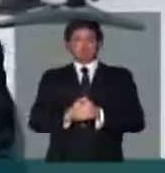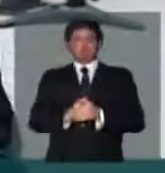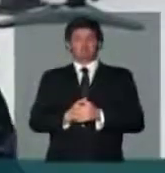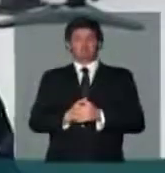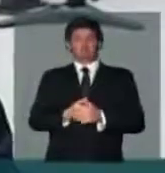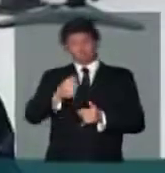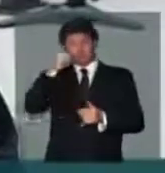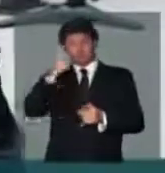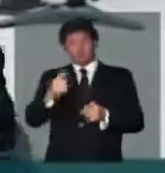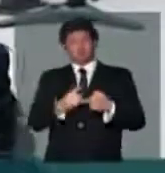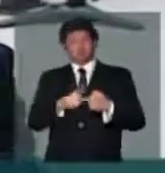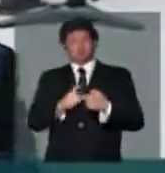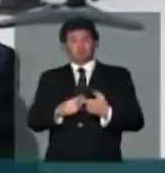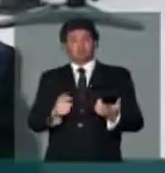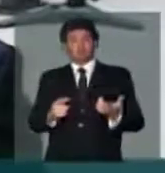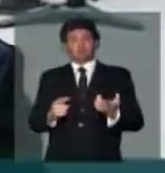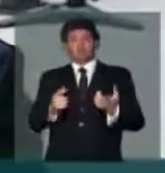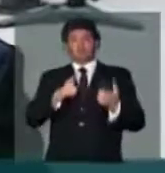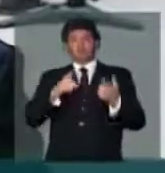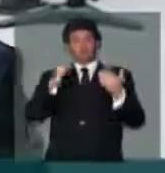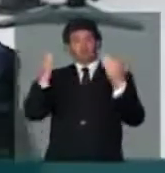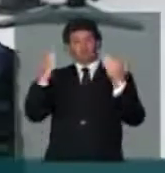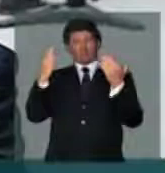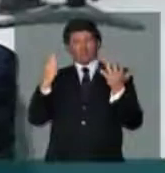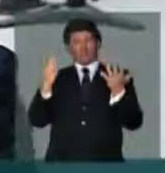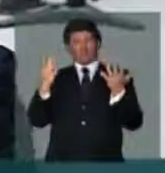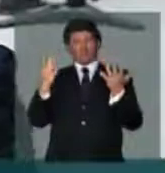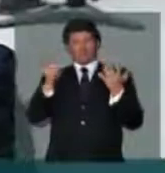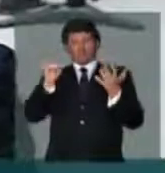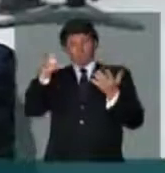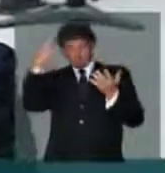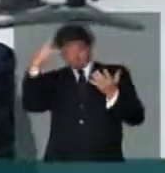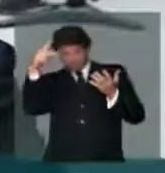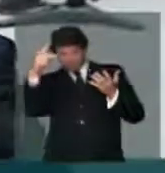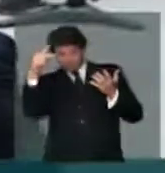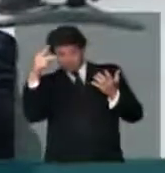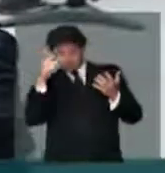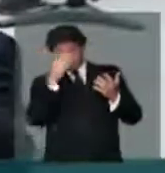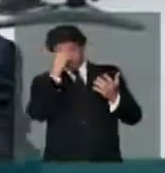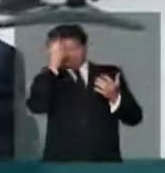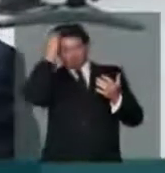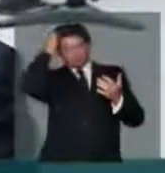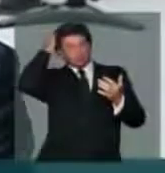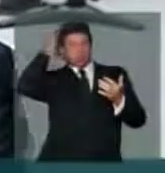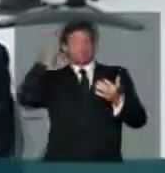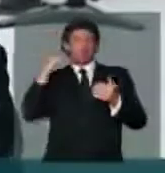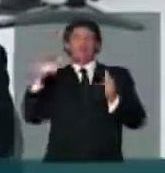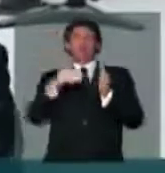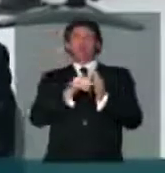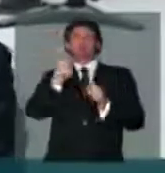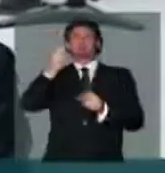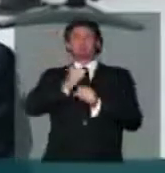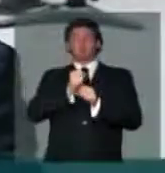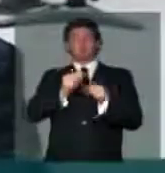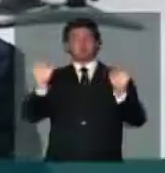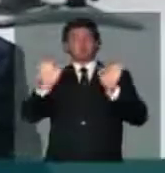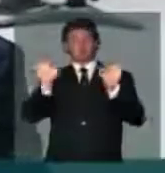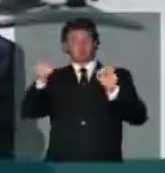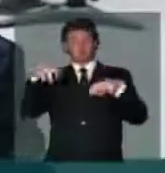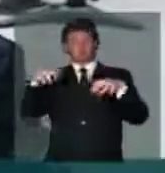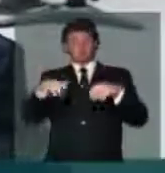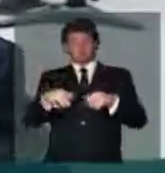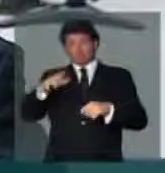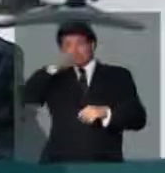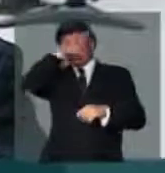É interessante porque é um contraste. Enquanto na sua região passa até 5 anos sem chover, na